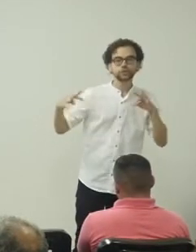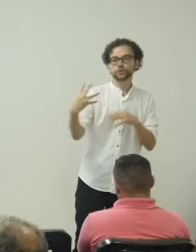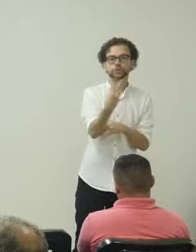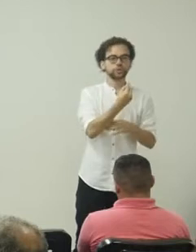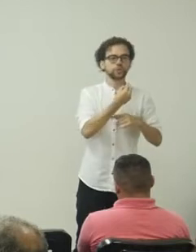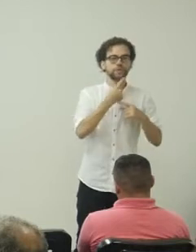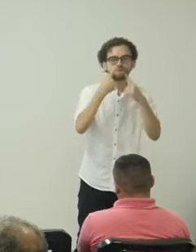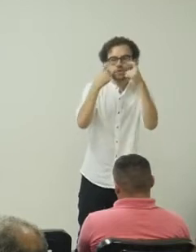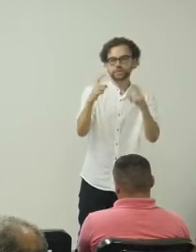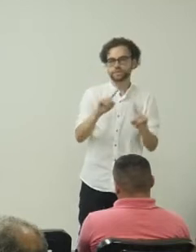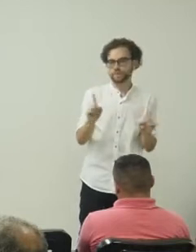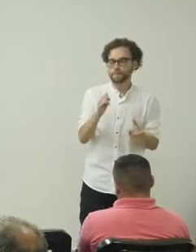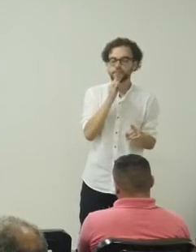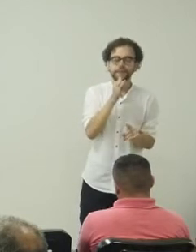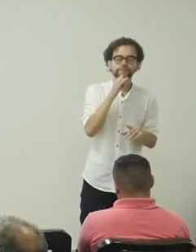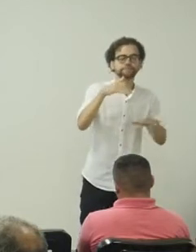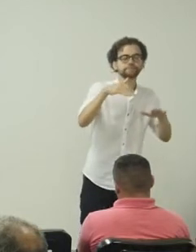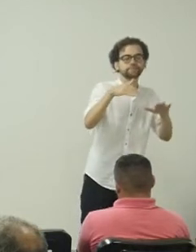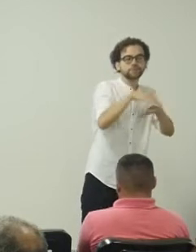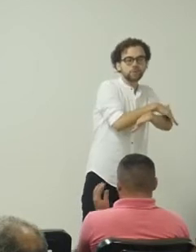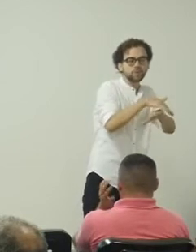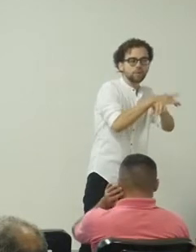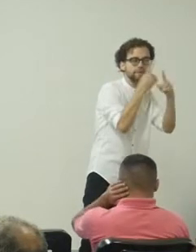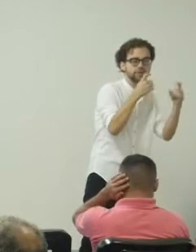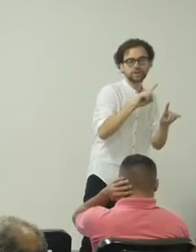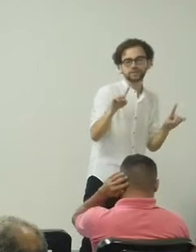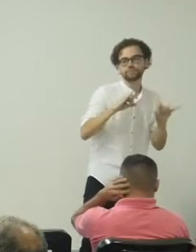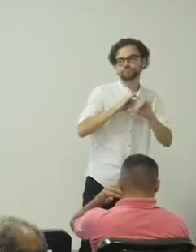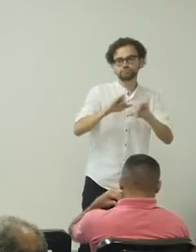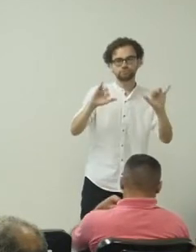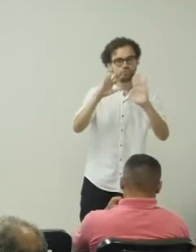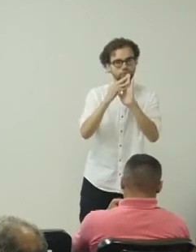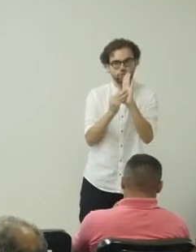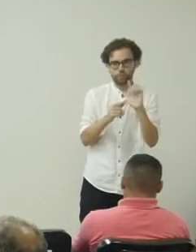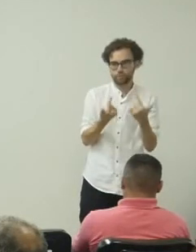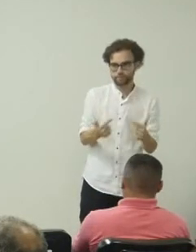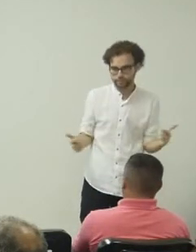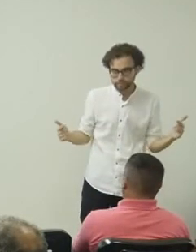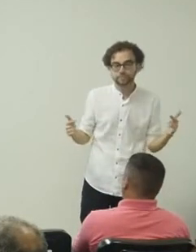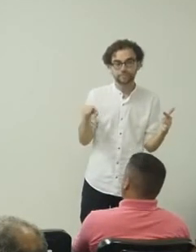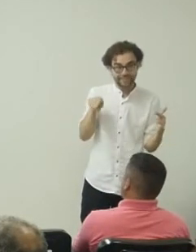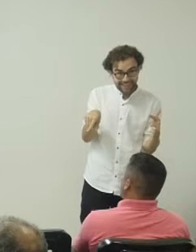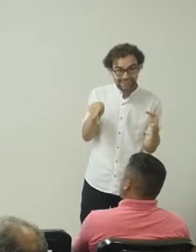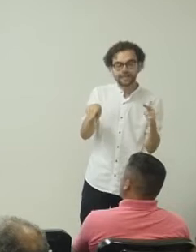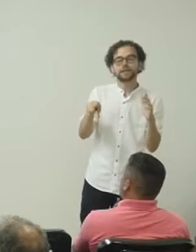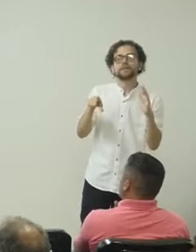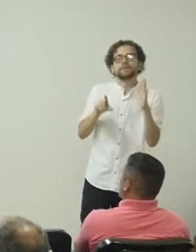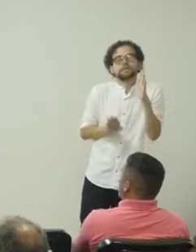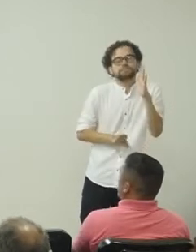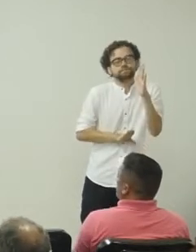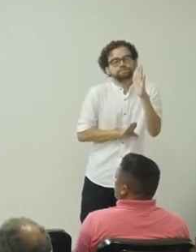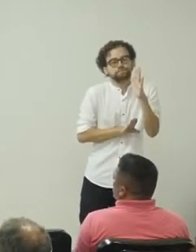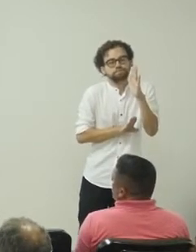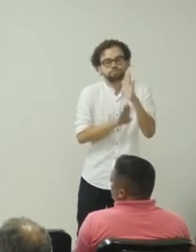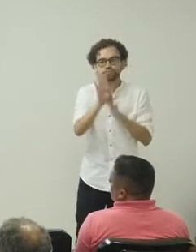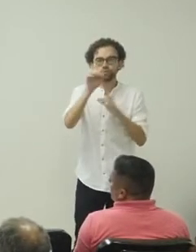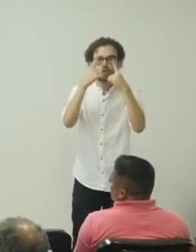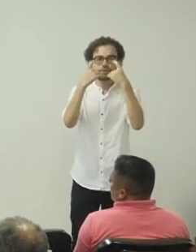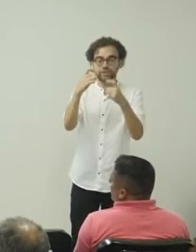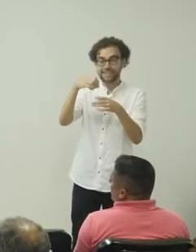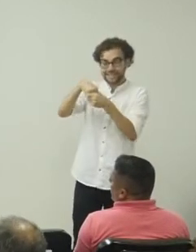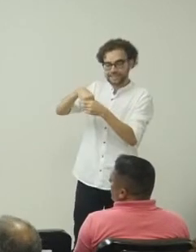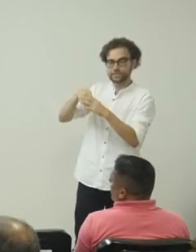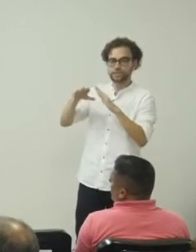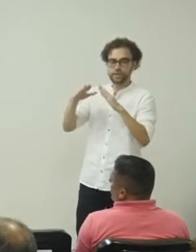sofremos. Né, assim, a violência na rua, a violência do desconhecido, ela não vai abordar. Ela vai abordar esse alto índice de violência que ocorre no espaço